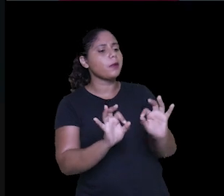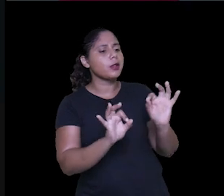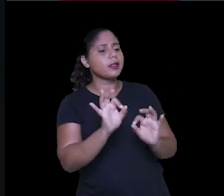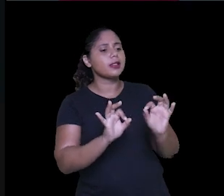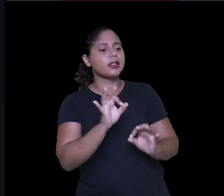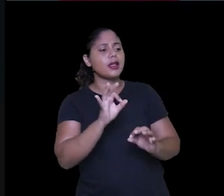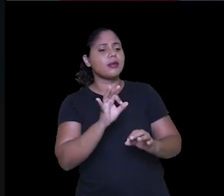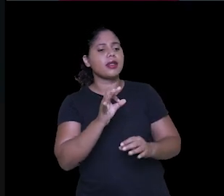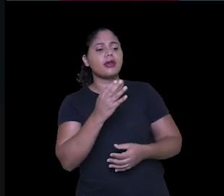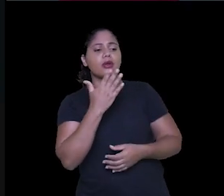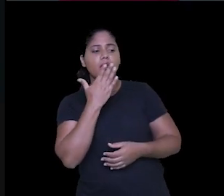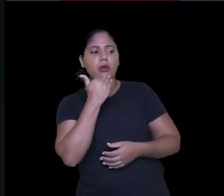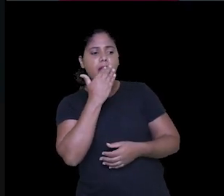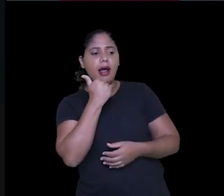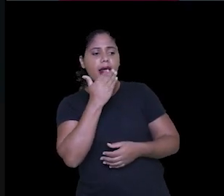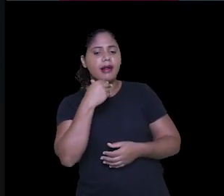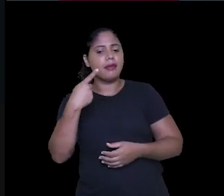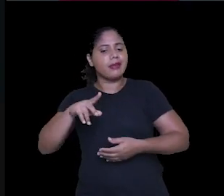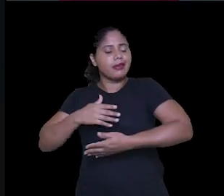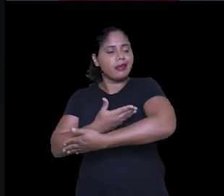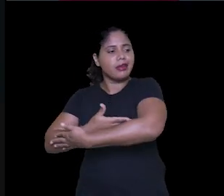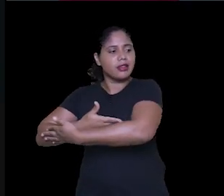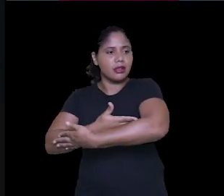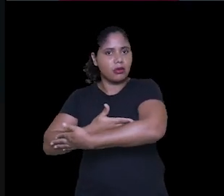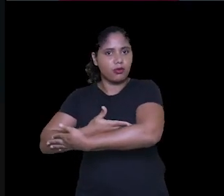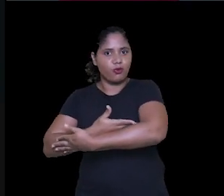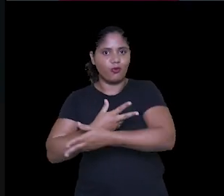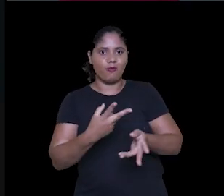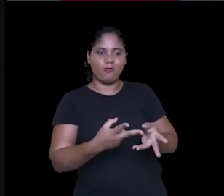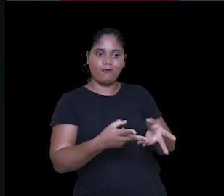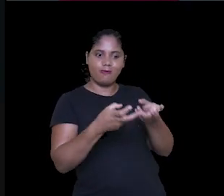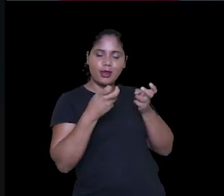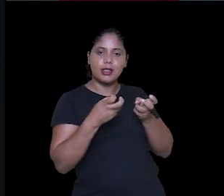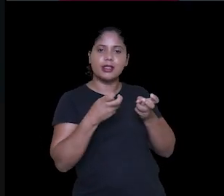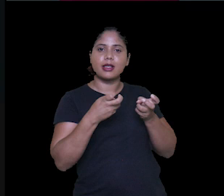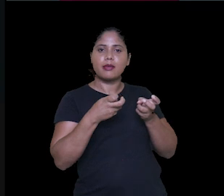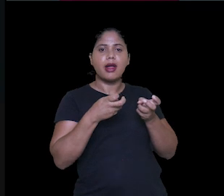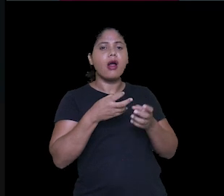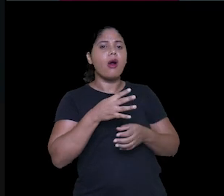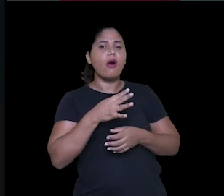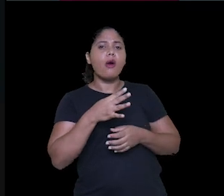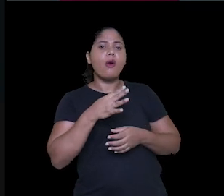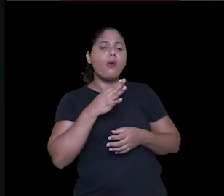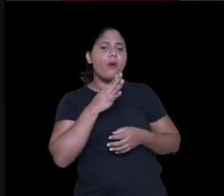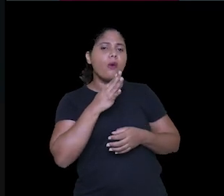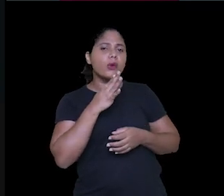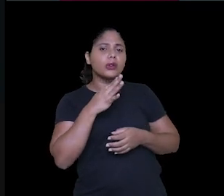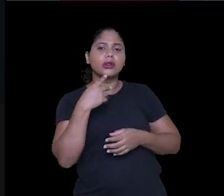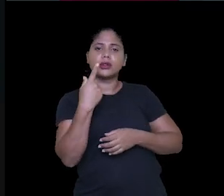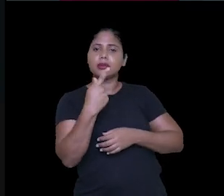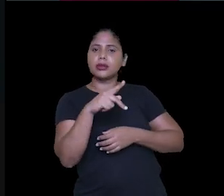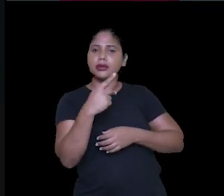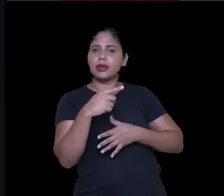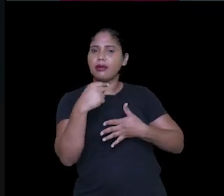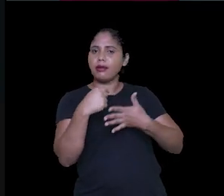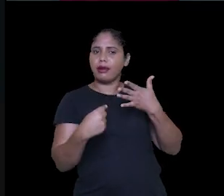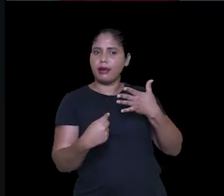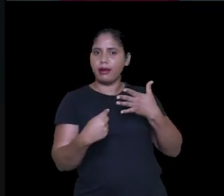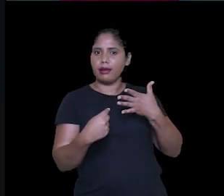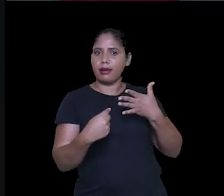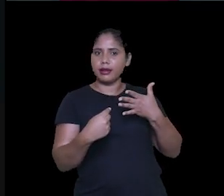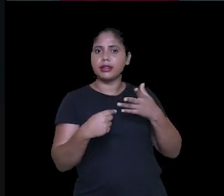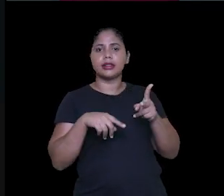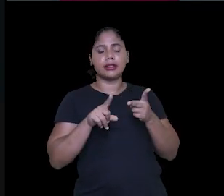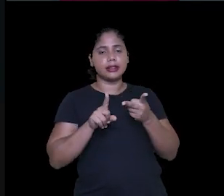e perceba quais são os conhecimentos prévios, tanto da pessoa gestante quanto de seu acompanhante.